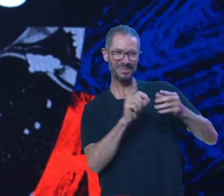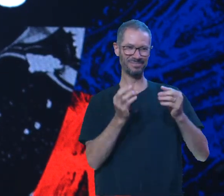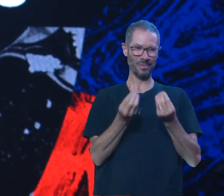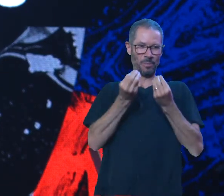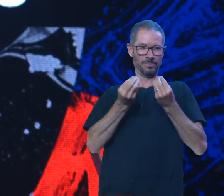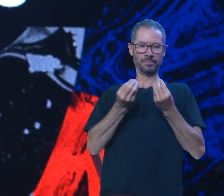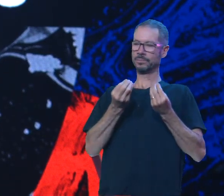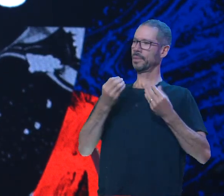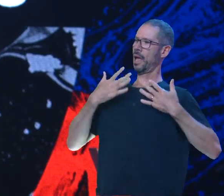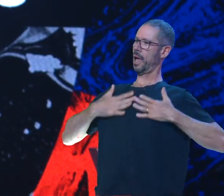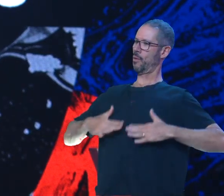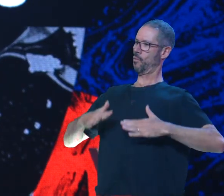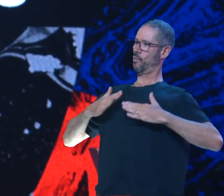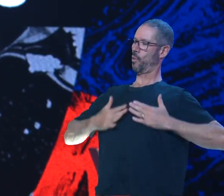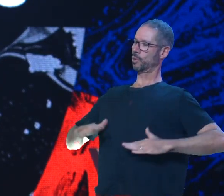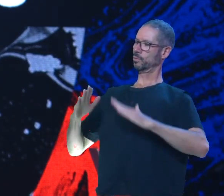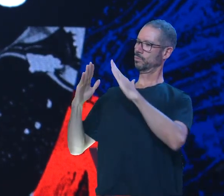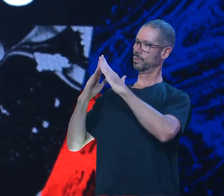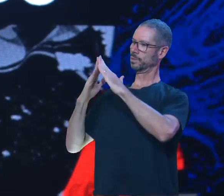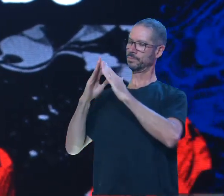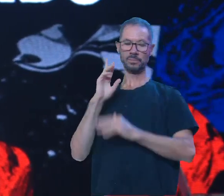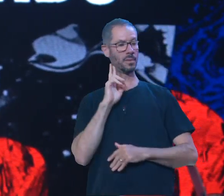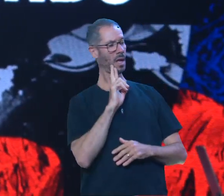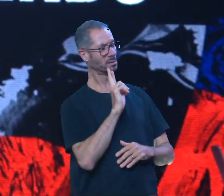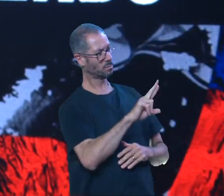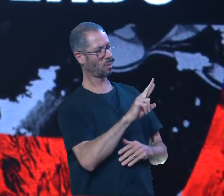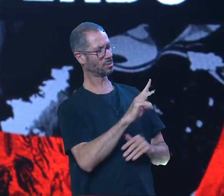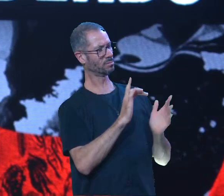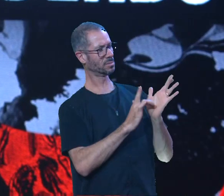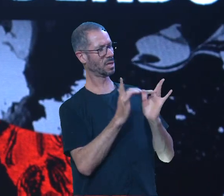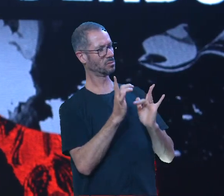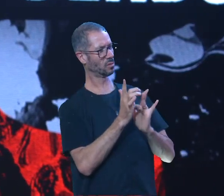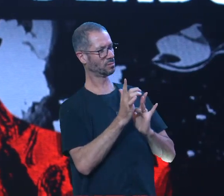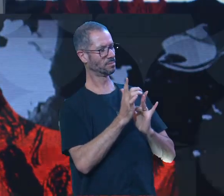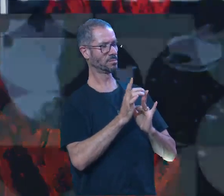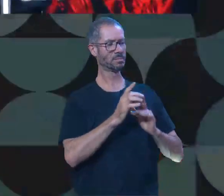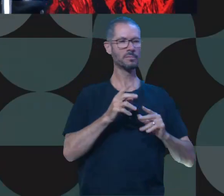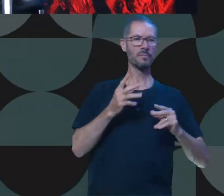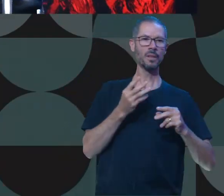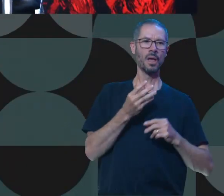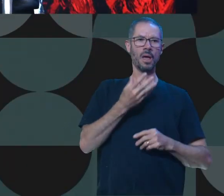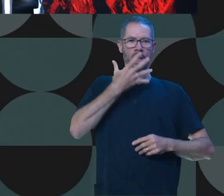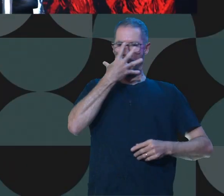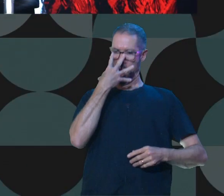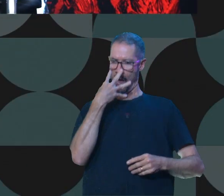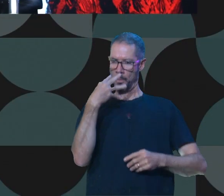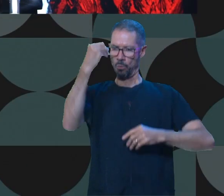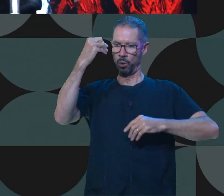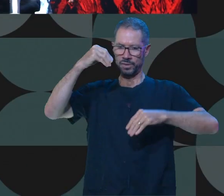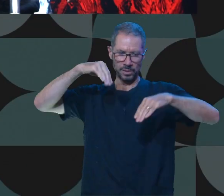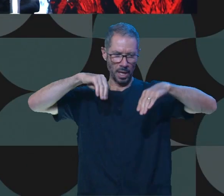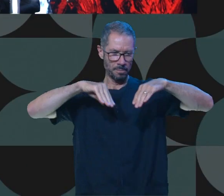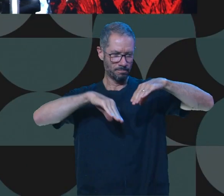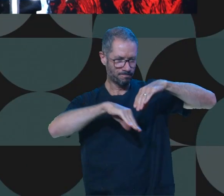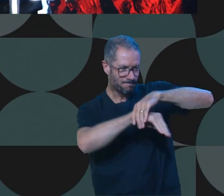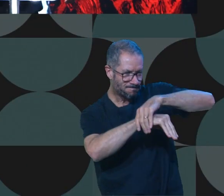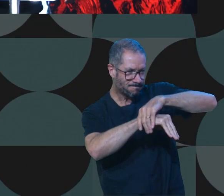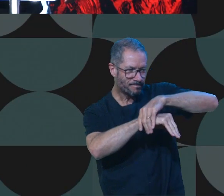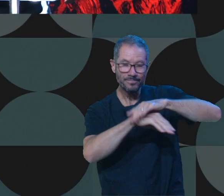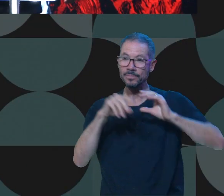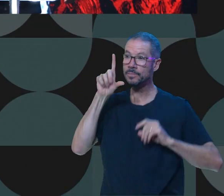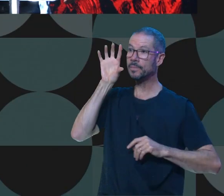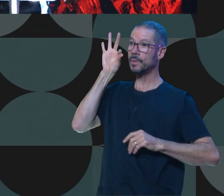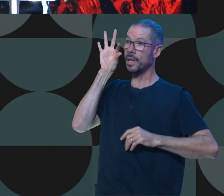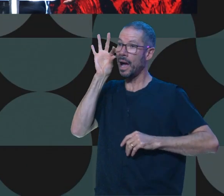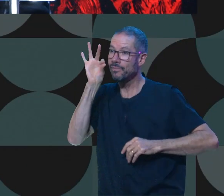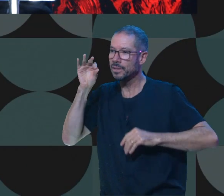conforto, moradia. E a resposta de Jesus para ele era: as raposas têm as suas tocas, onde morar. As aves